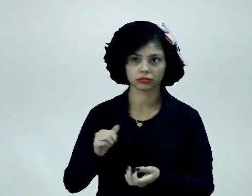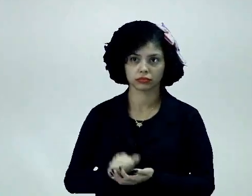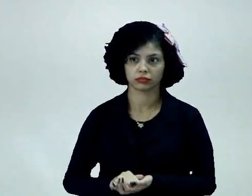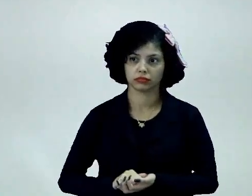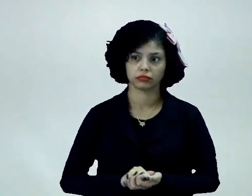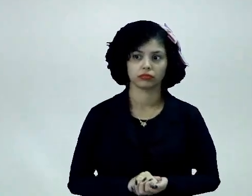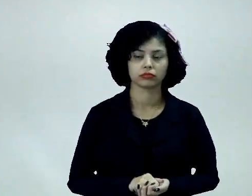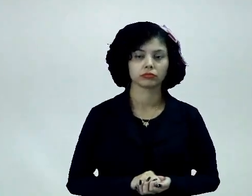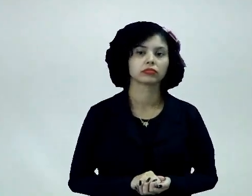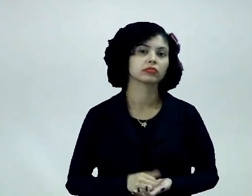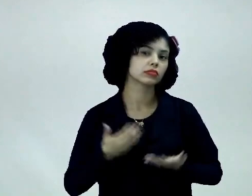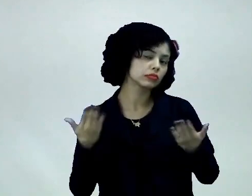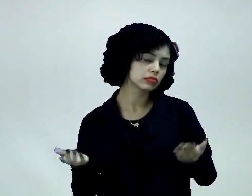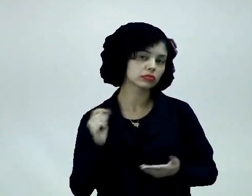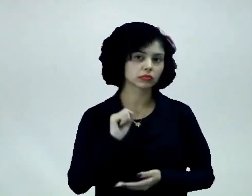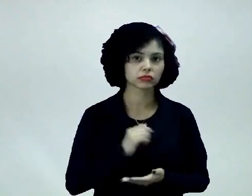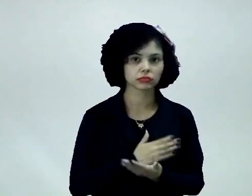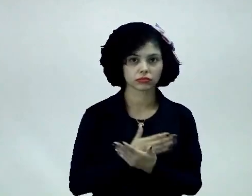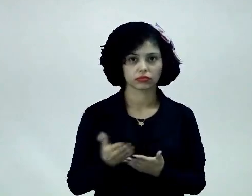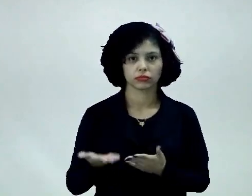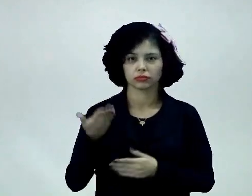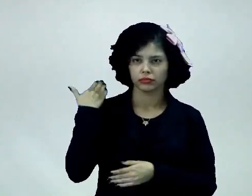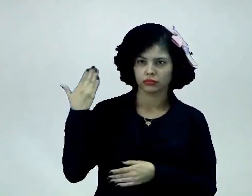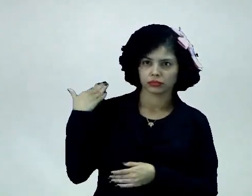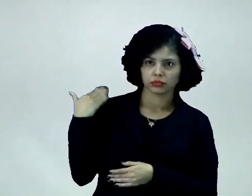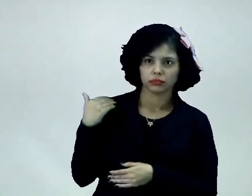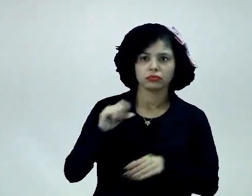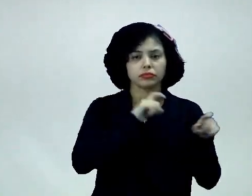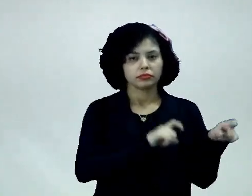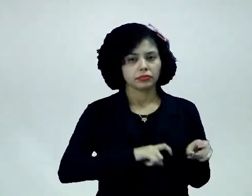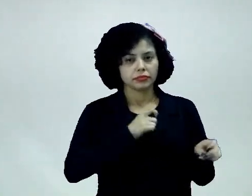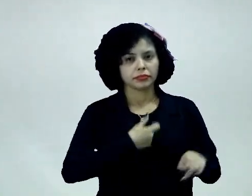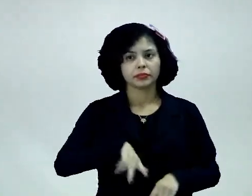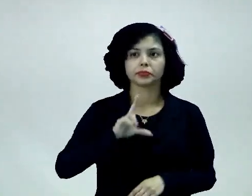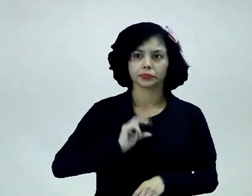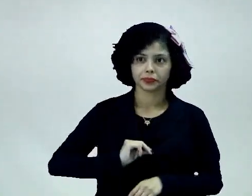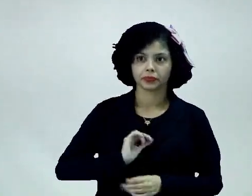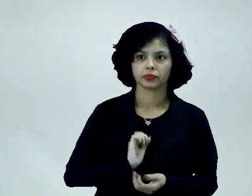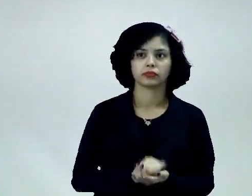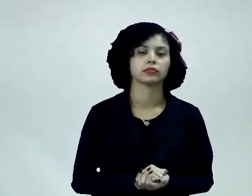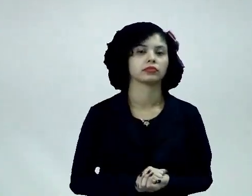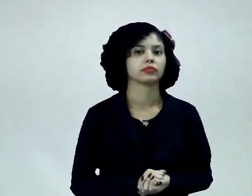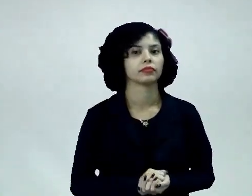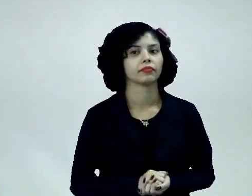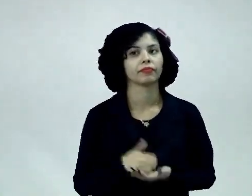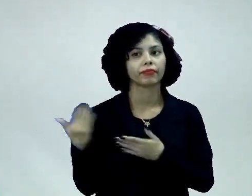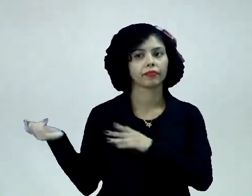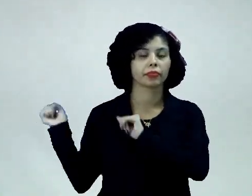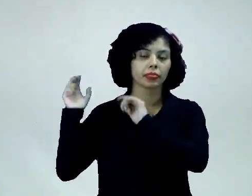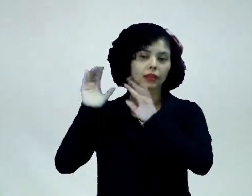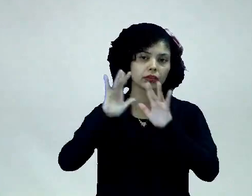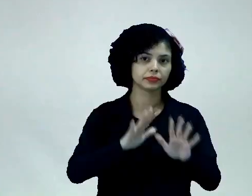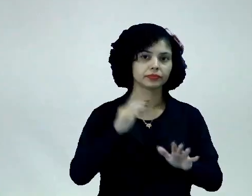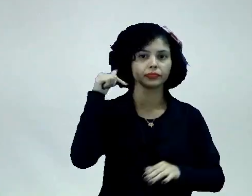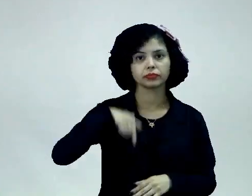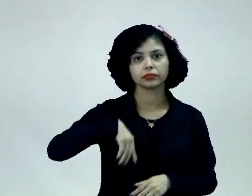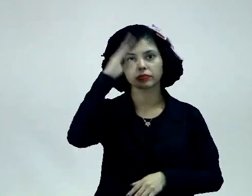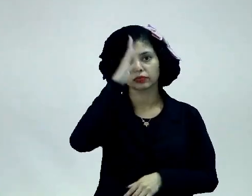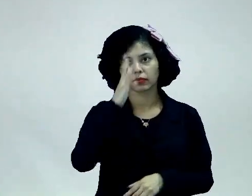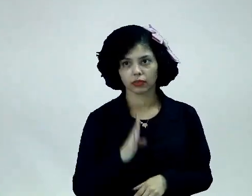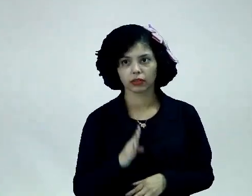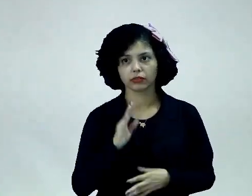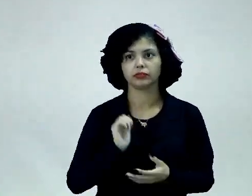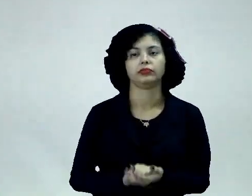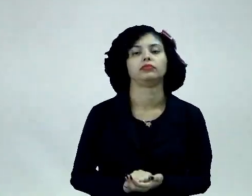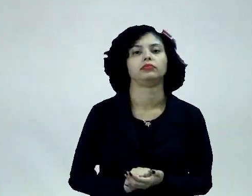a gente pode ver que isso começou desde a época da colonização. Quando os colonizadores europeus eles chegaram